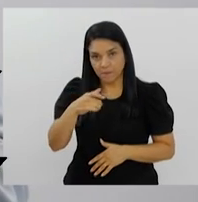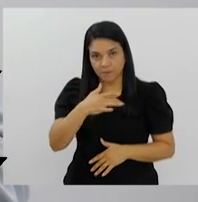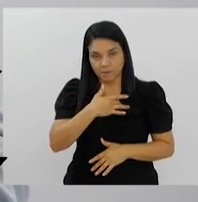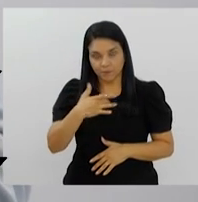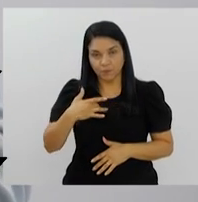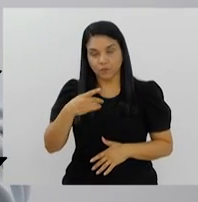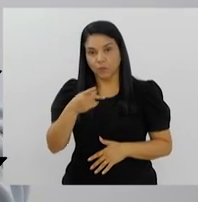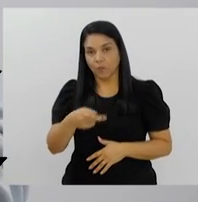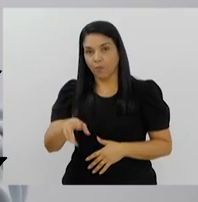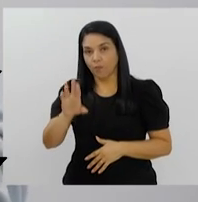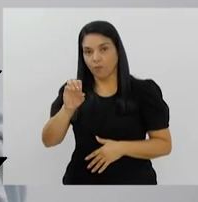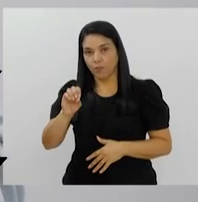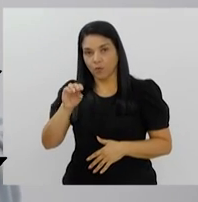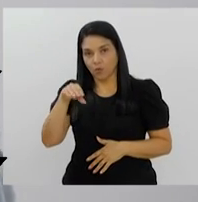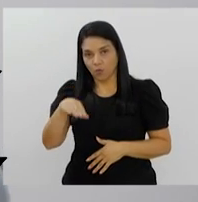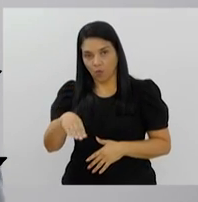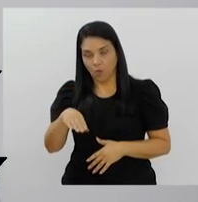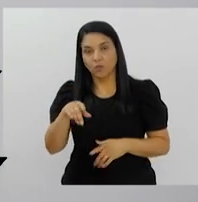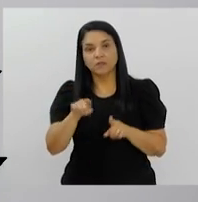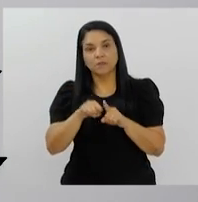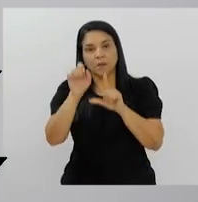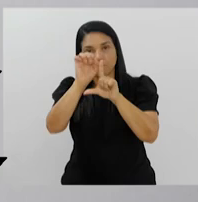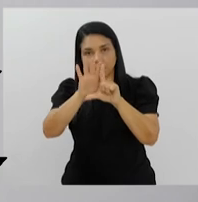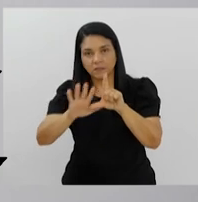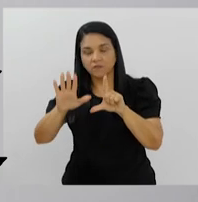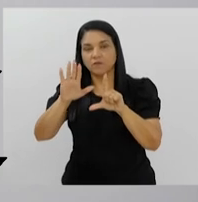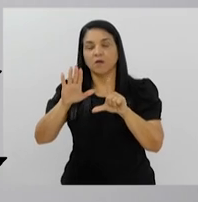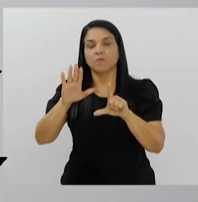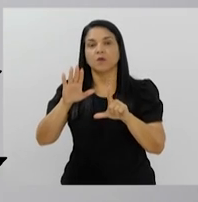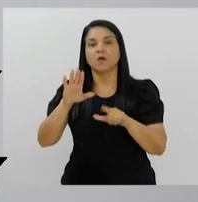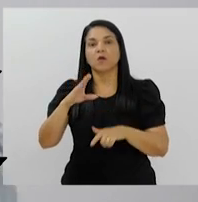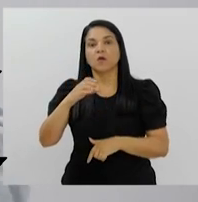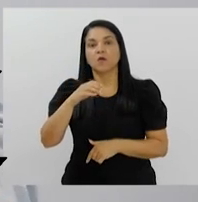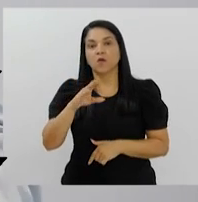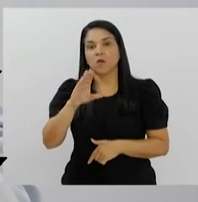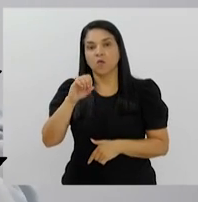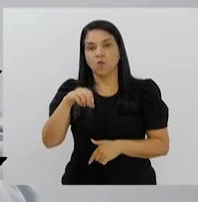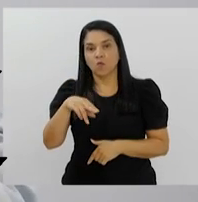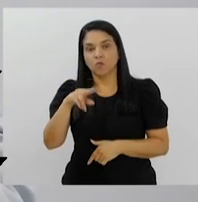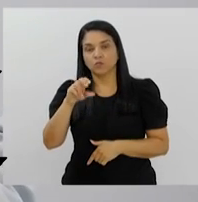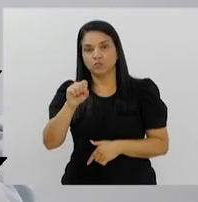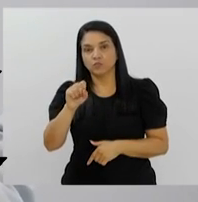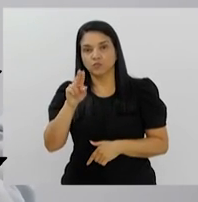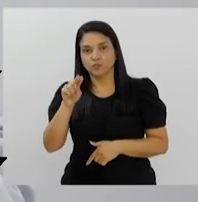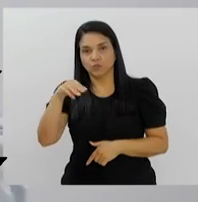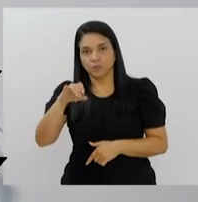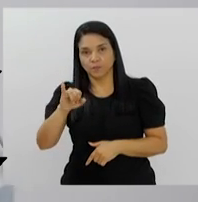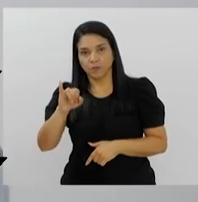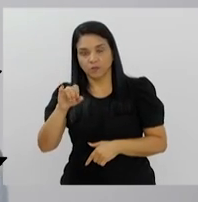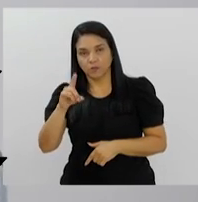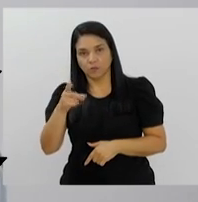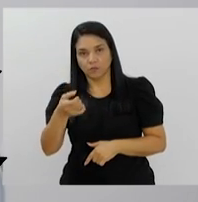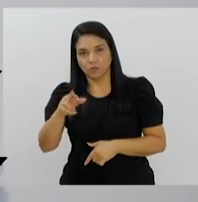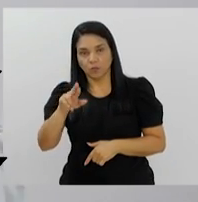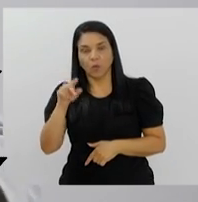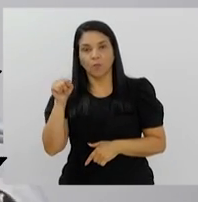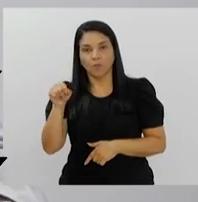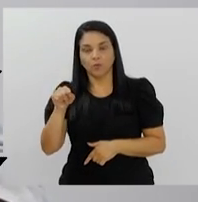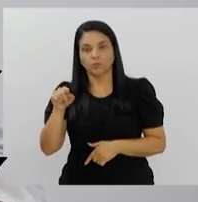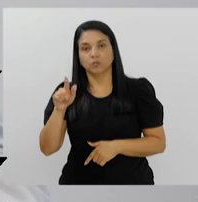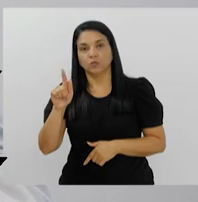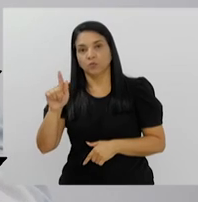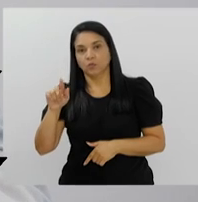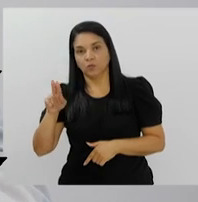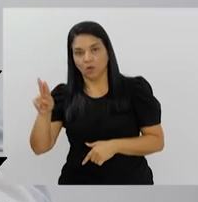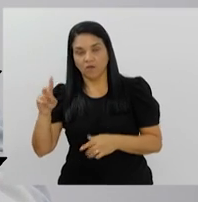Procom como na plataforma consumidor.gov né plataforma consumidor.gov ela é vinculada a